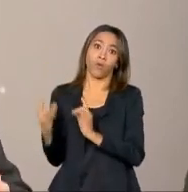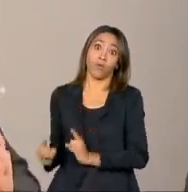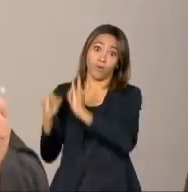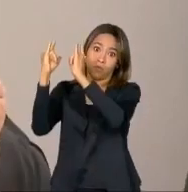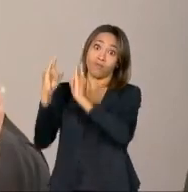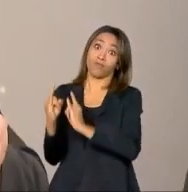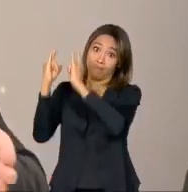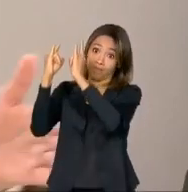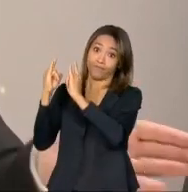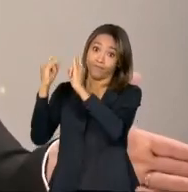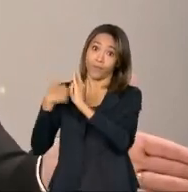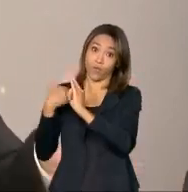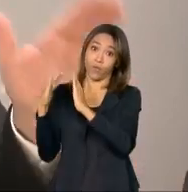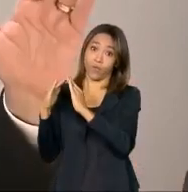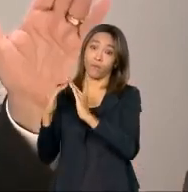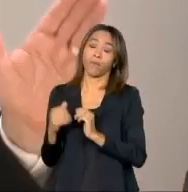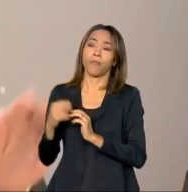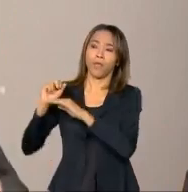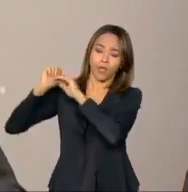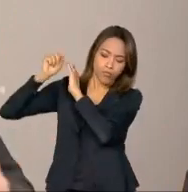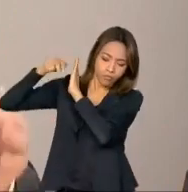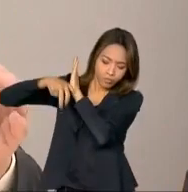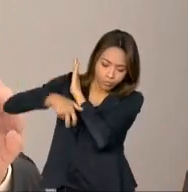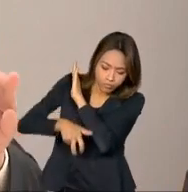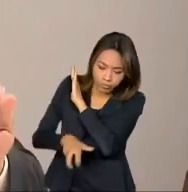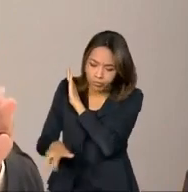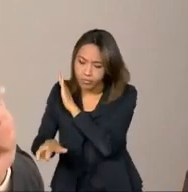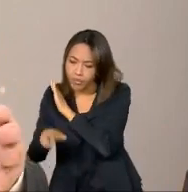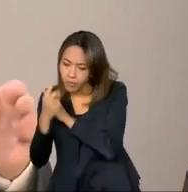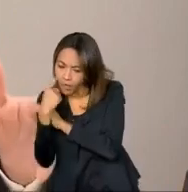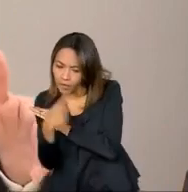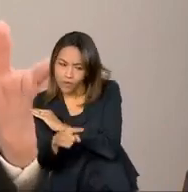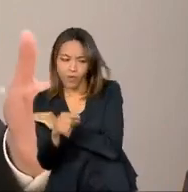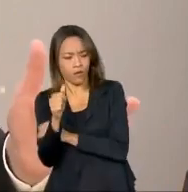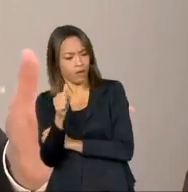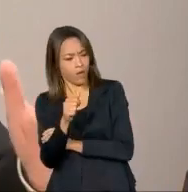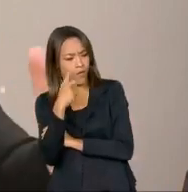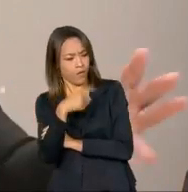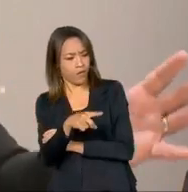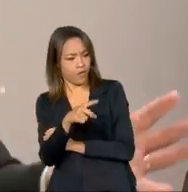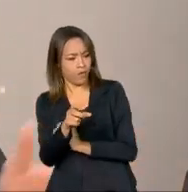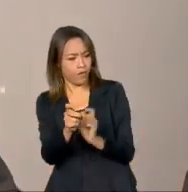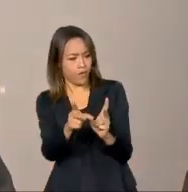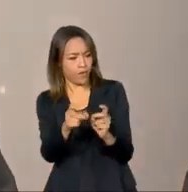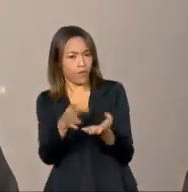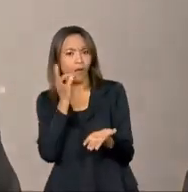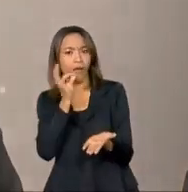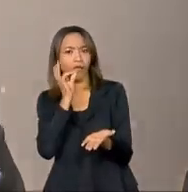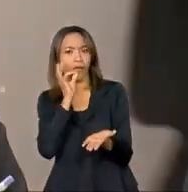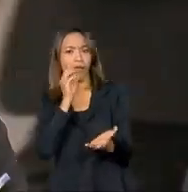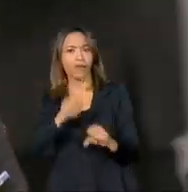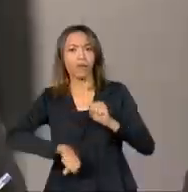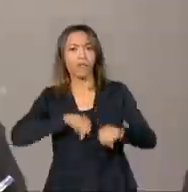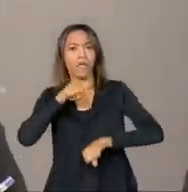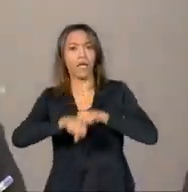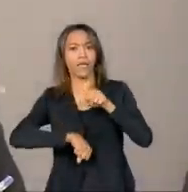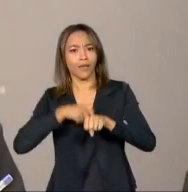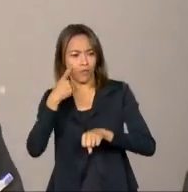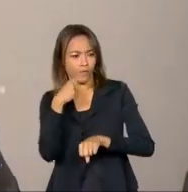desci para ir para algum lugar, quando eu vi um rapaz que estava vendendo café da manhã na sua bicicleta.